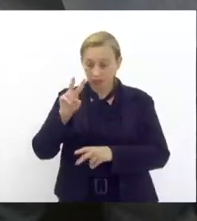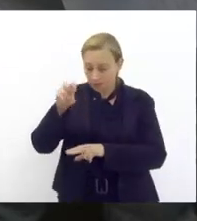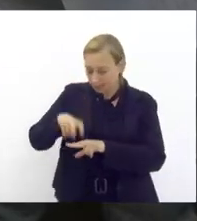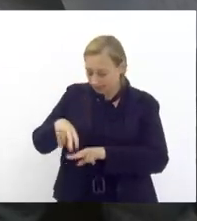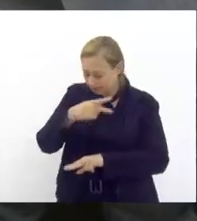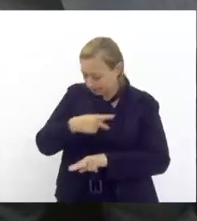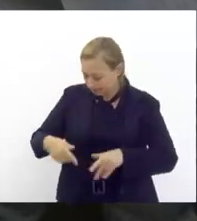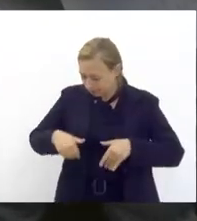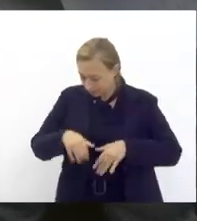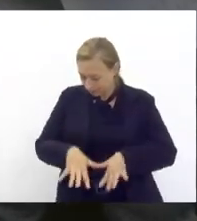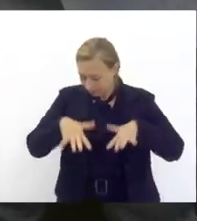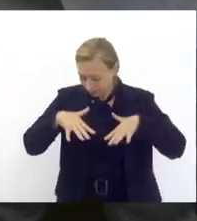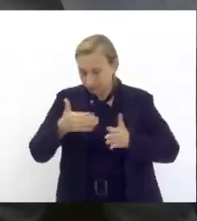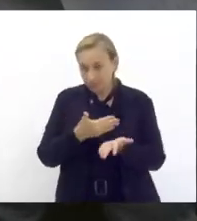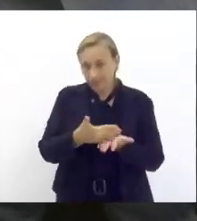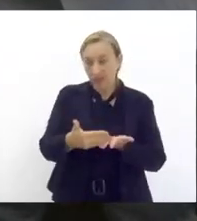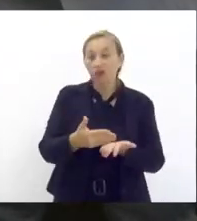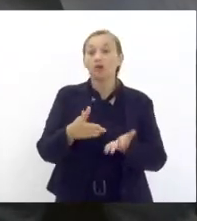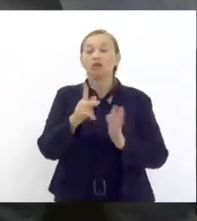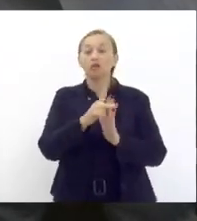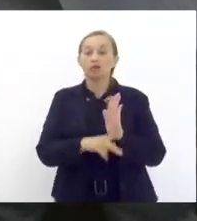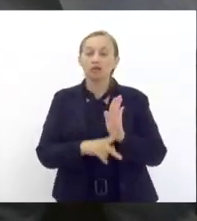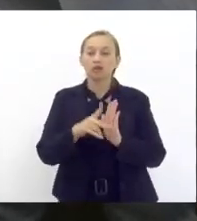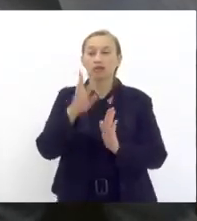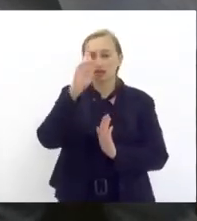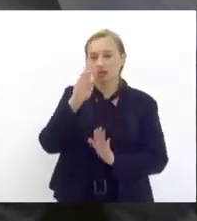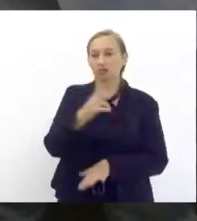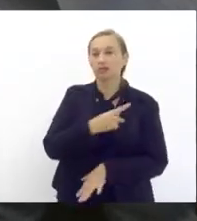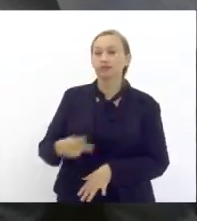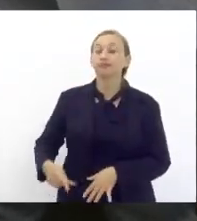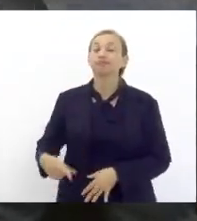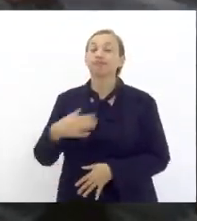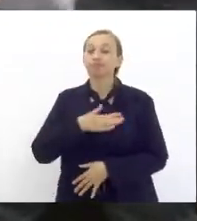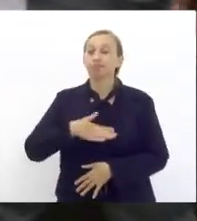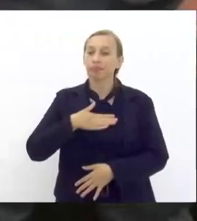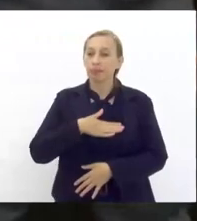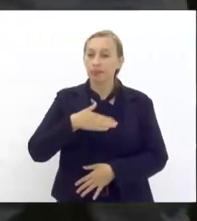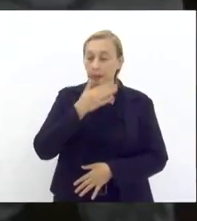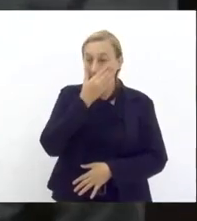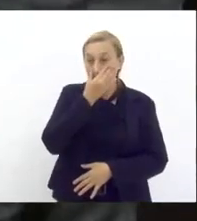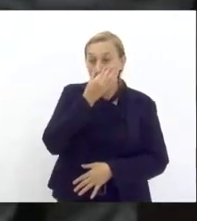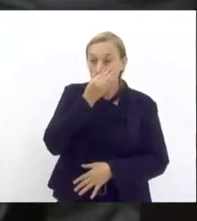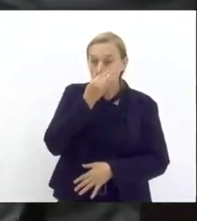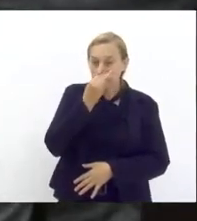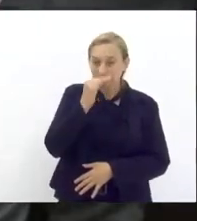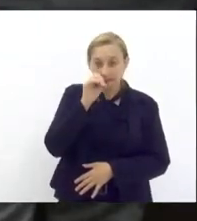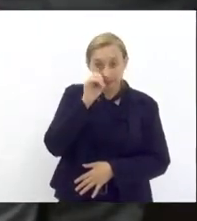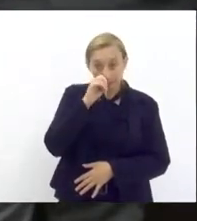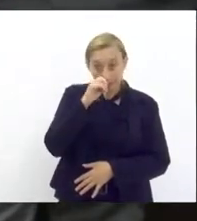sessão. Sobre o projeto, presidenta, eu gostaria de